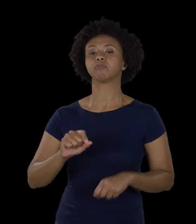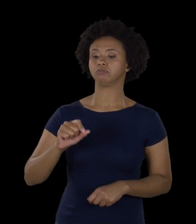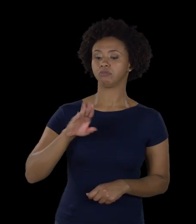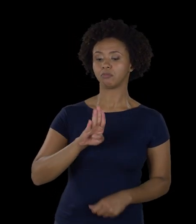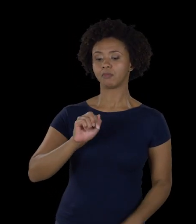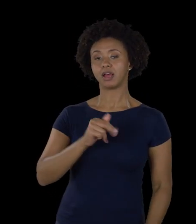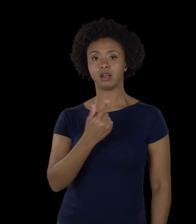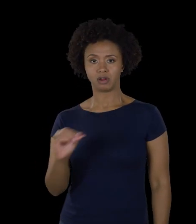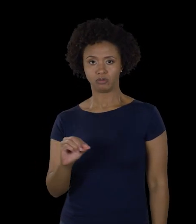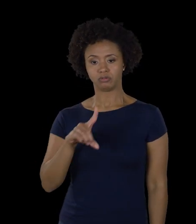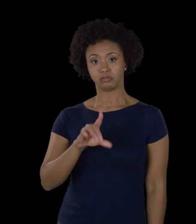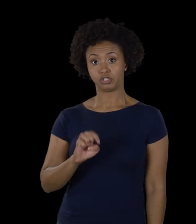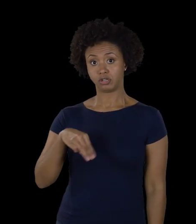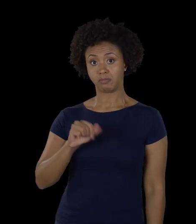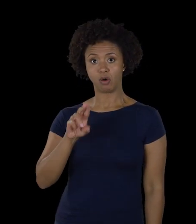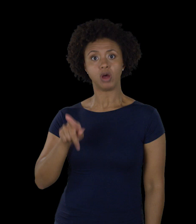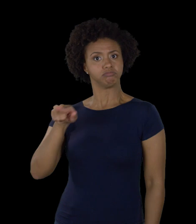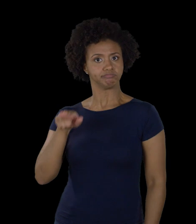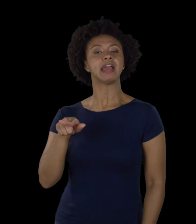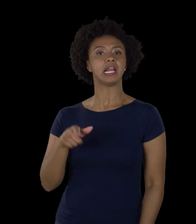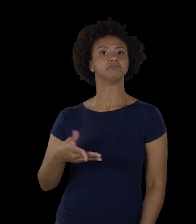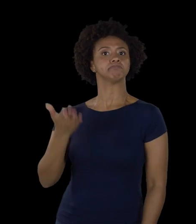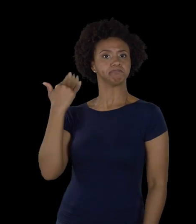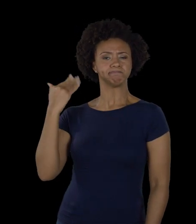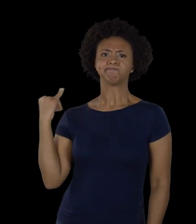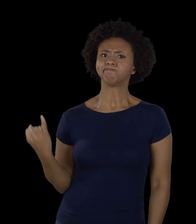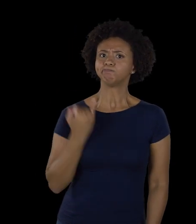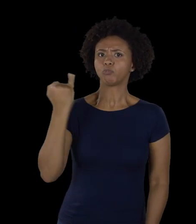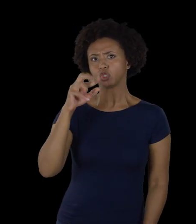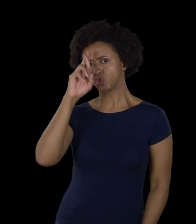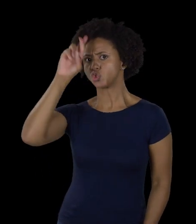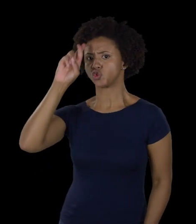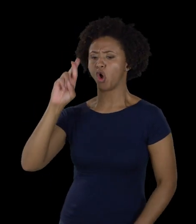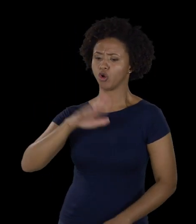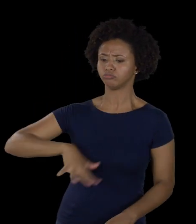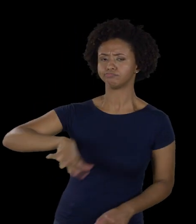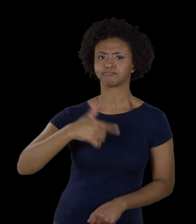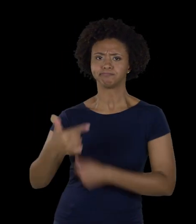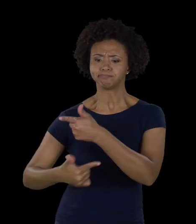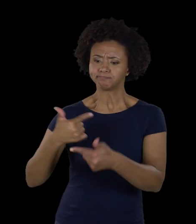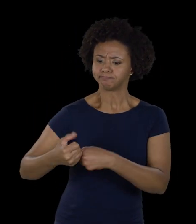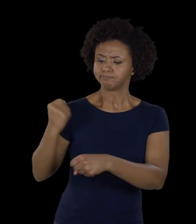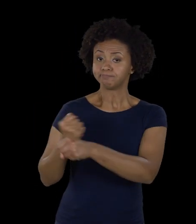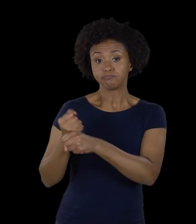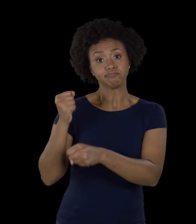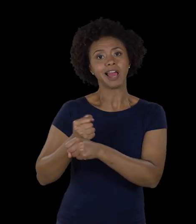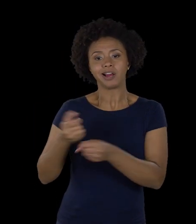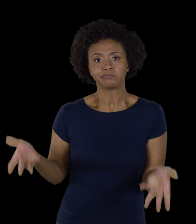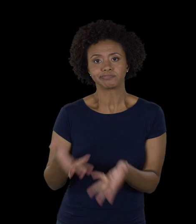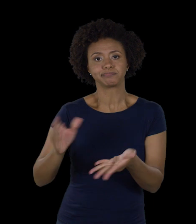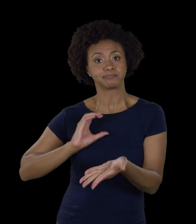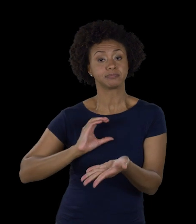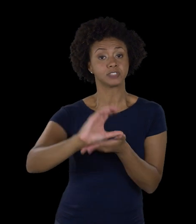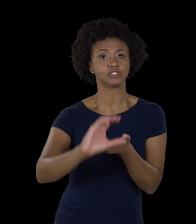um empresário que era industrial e bastante importante porque foi pioneiro na construção